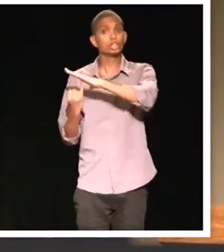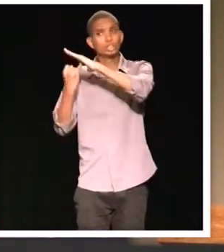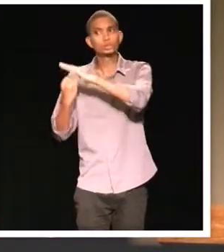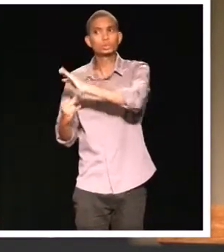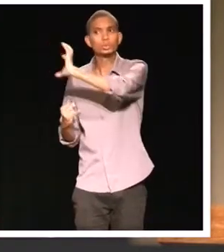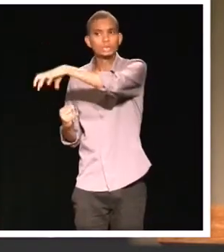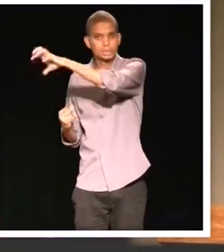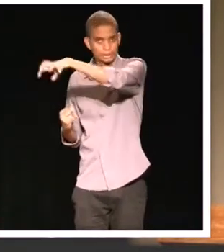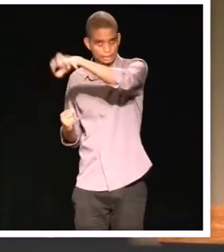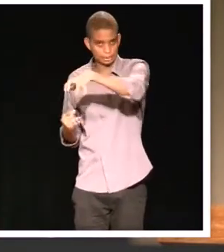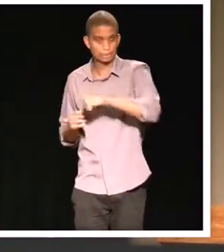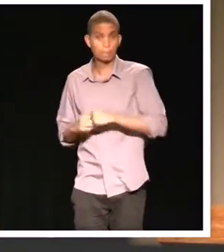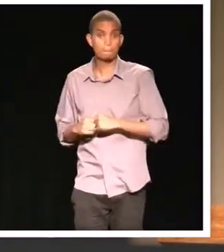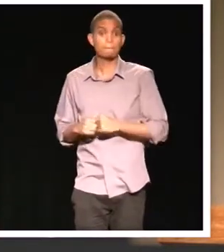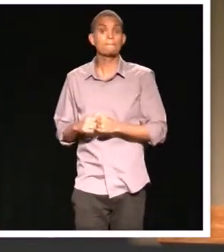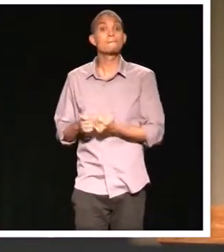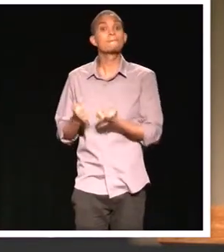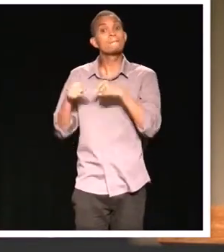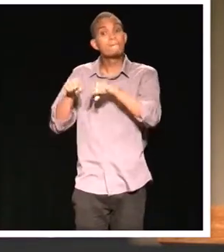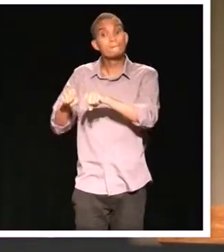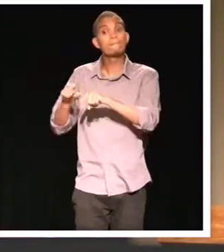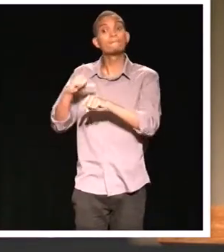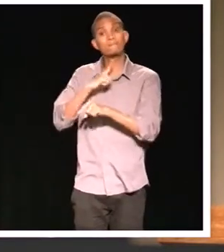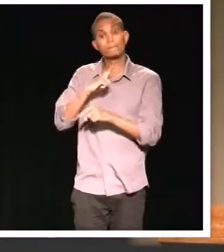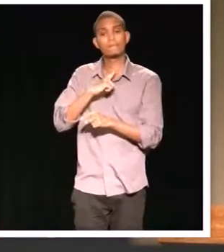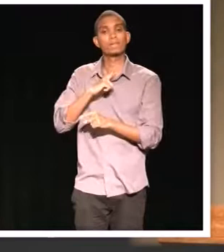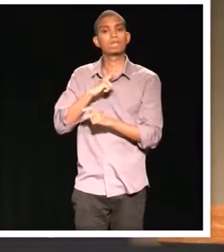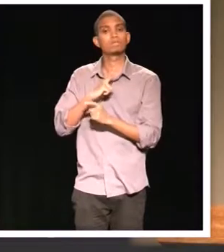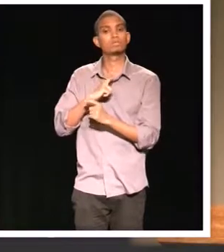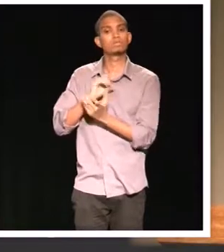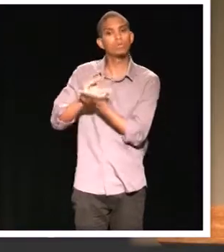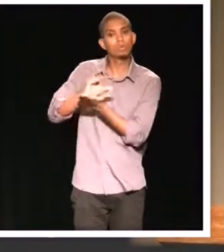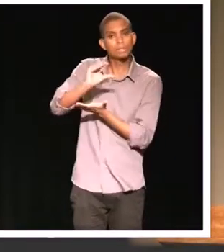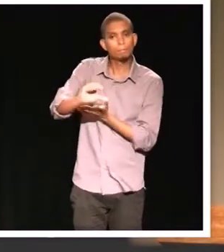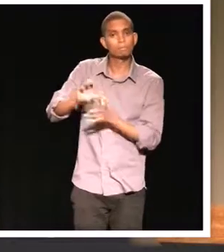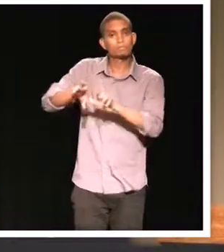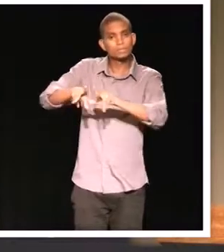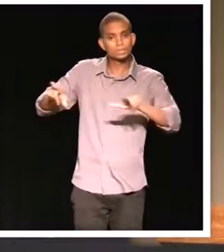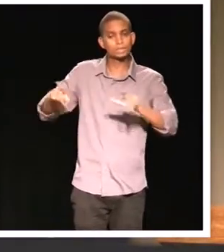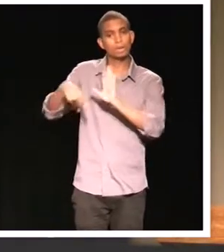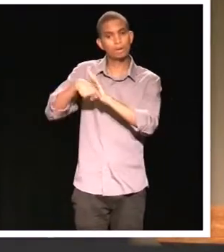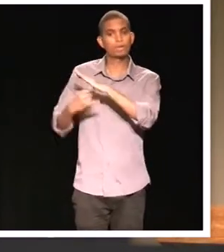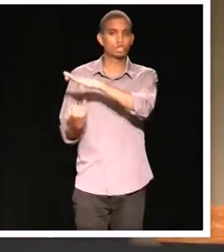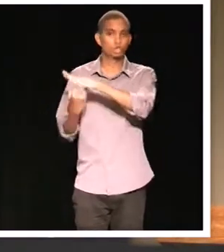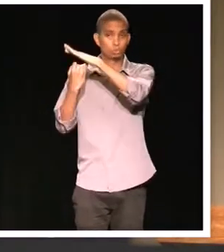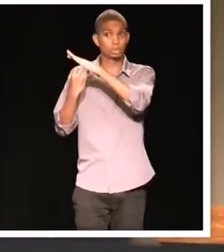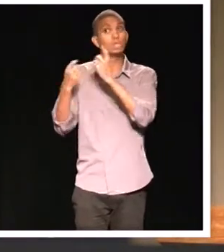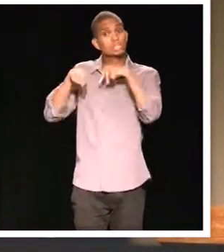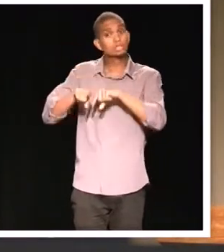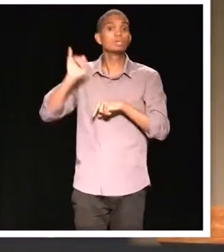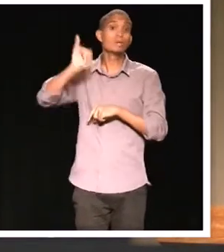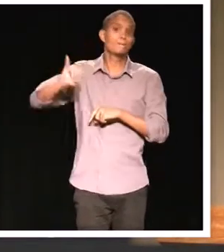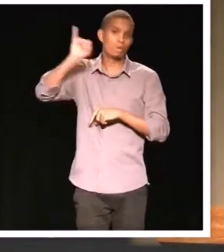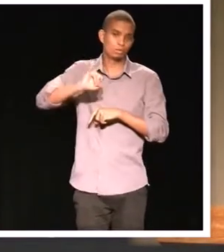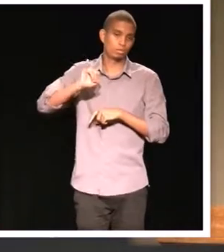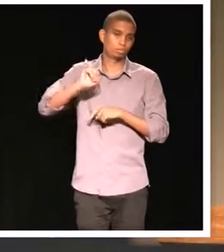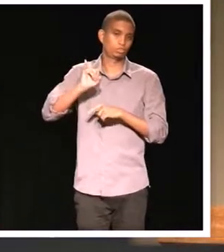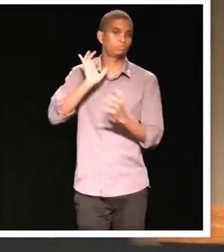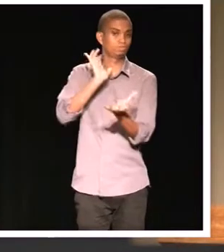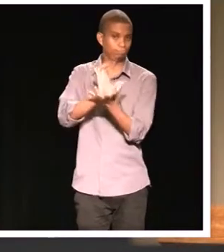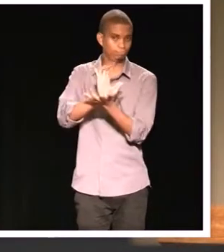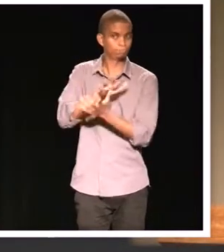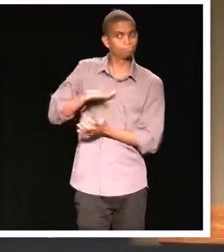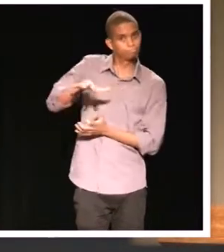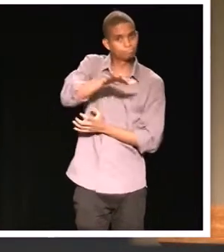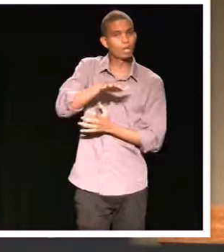instituições e a existência de orçamentos que financiam essas instituições são fundamentais como políticas públicas.